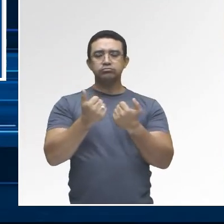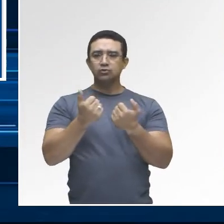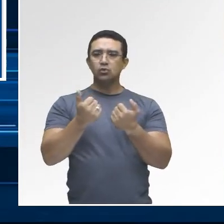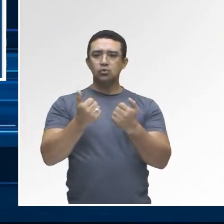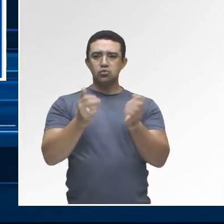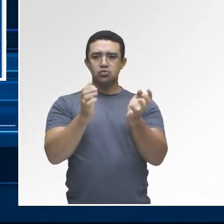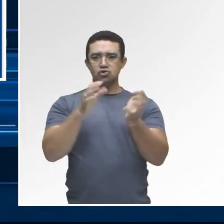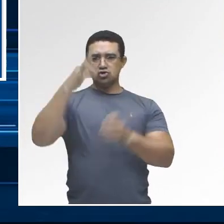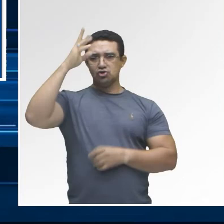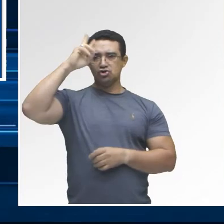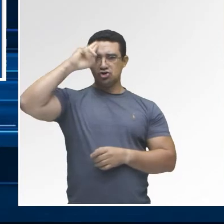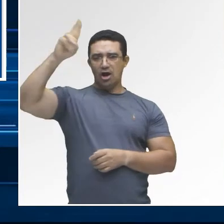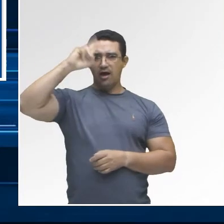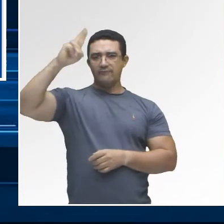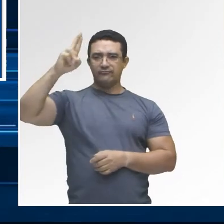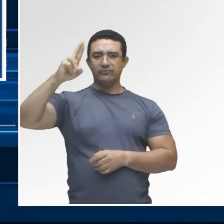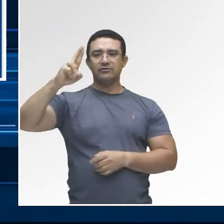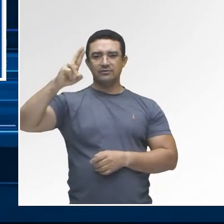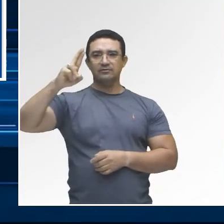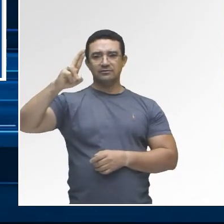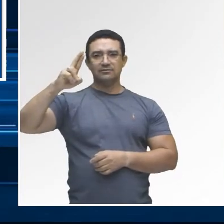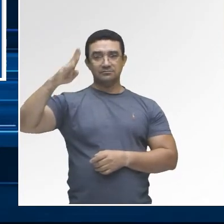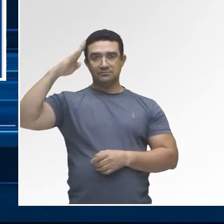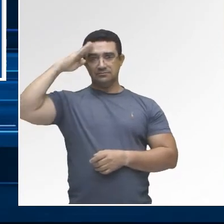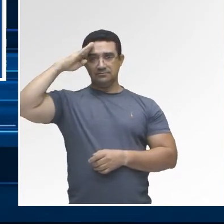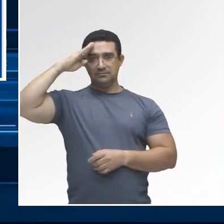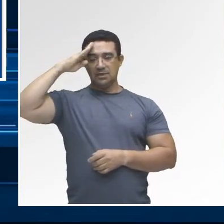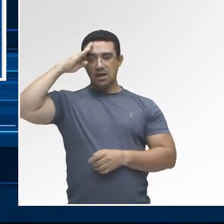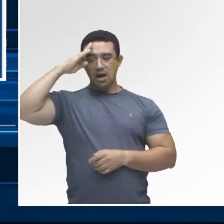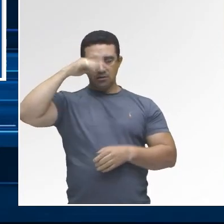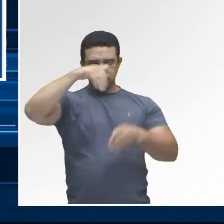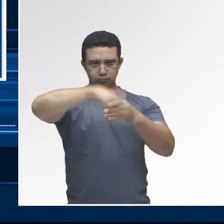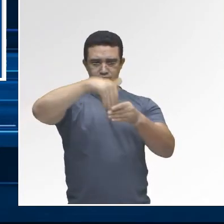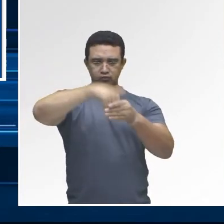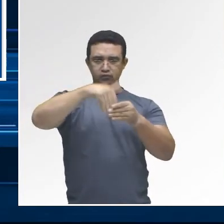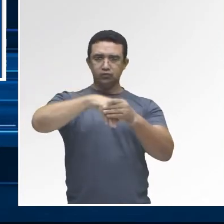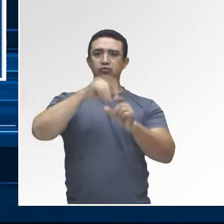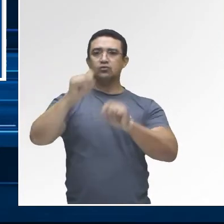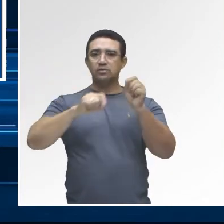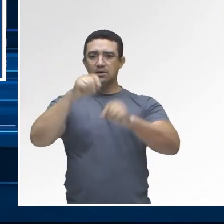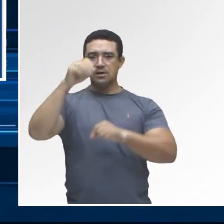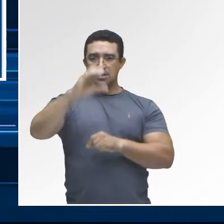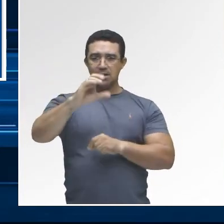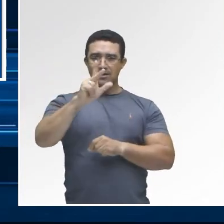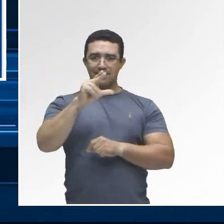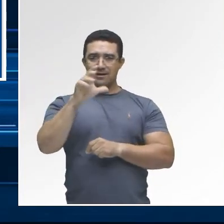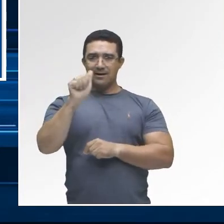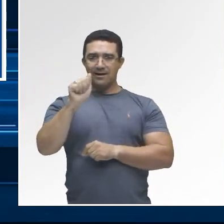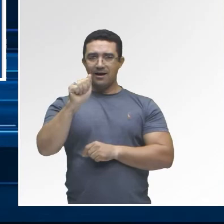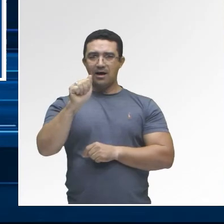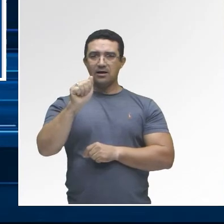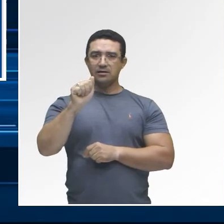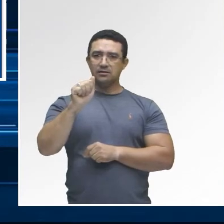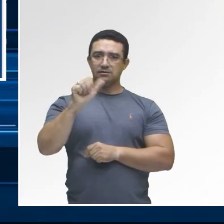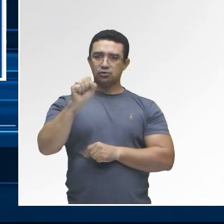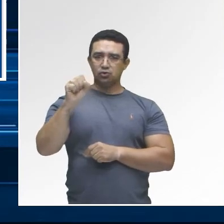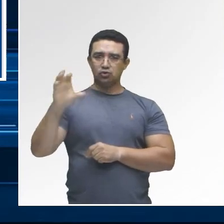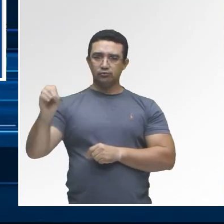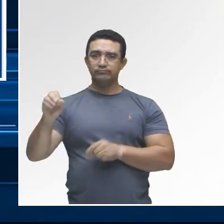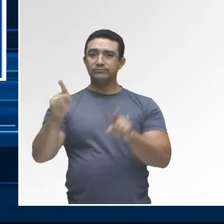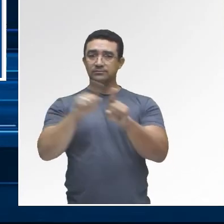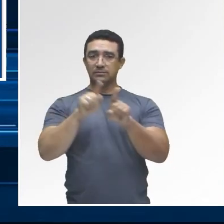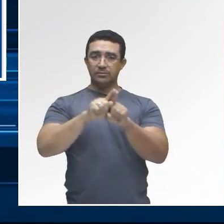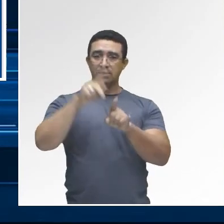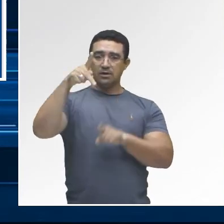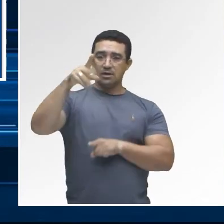ter aí a eleição de dois generais, o Crasso e o Pompeu, tá? O Crasso e